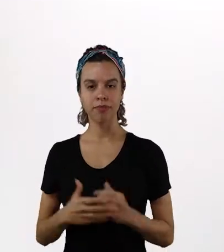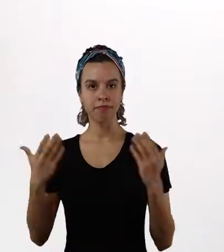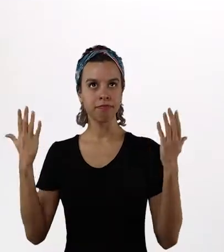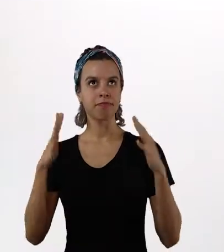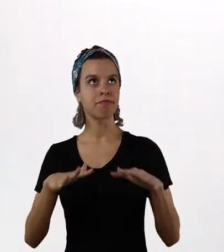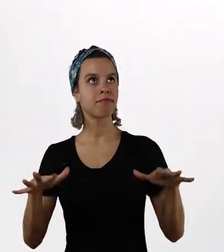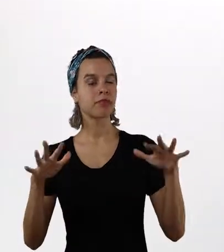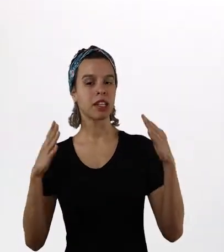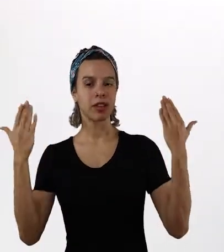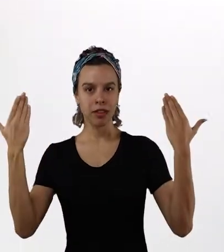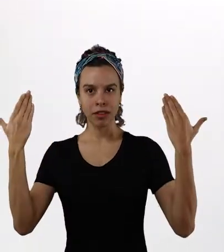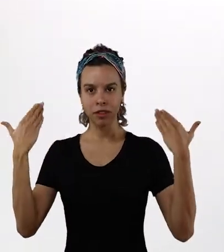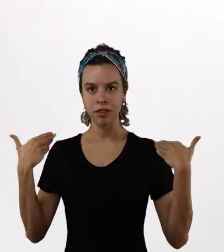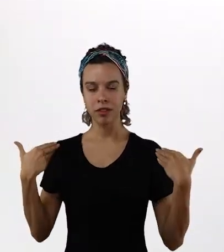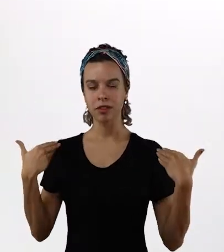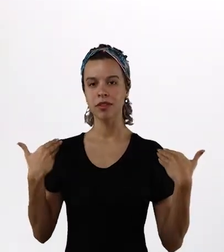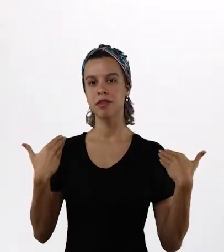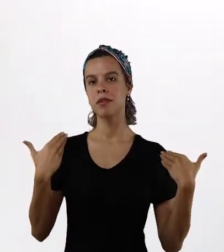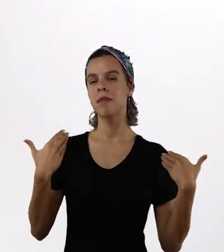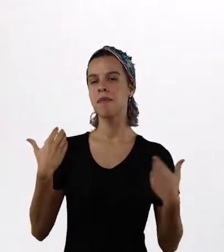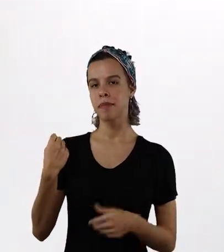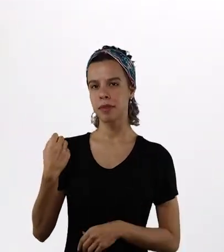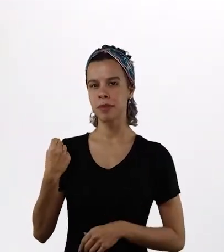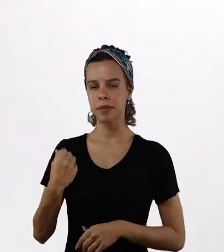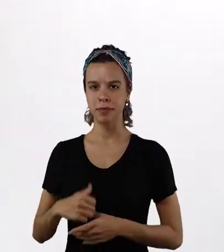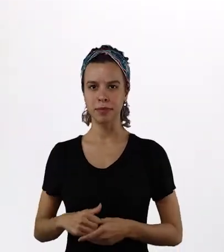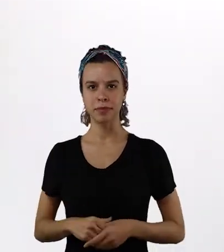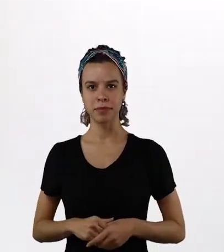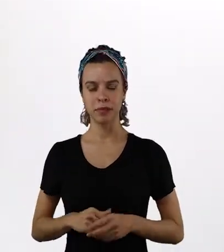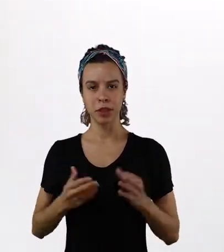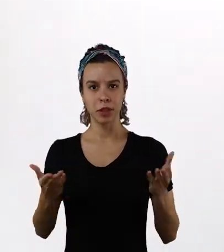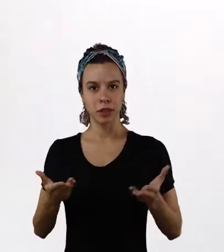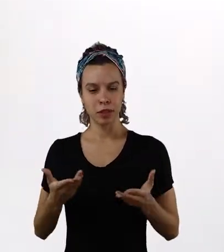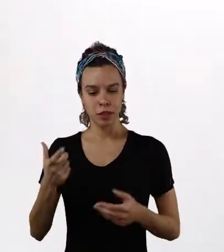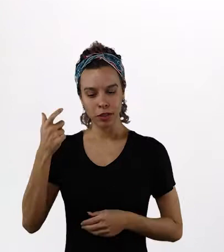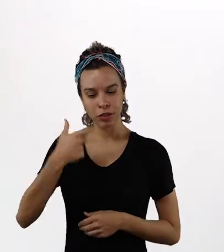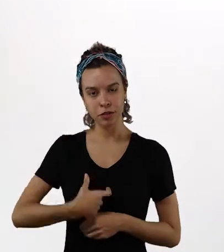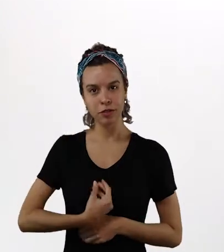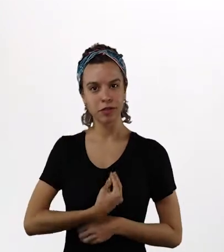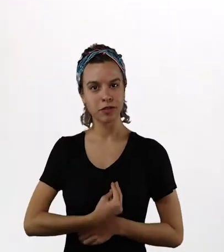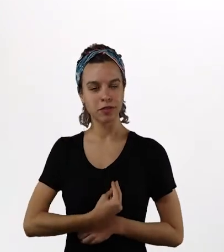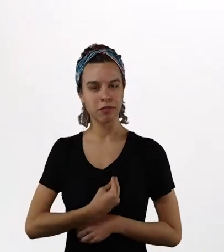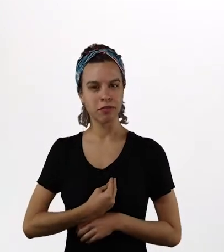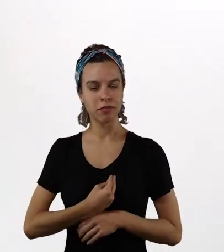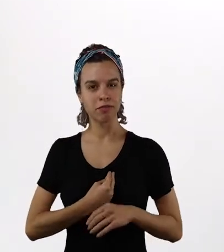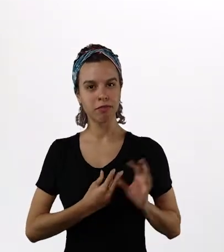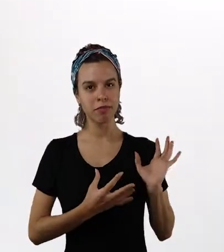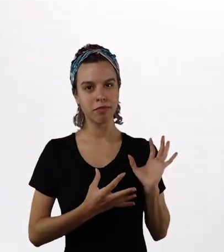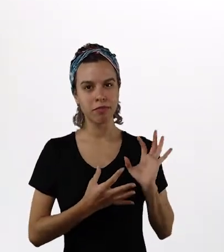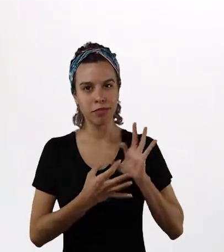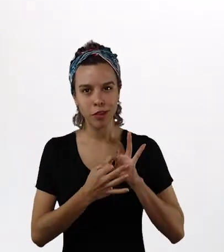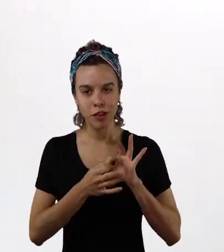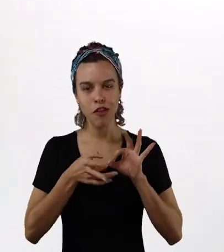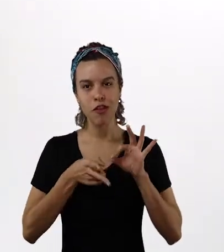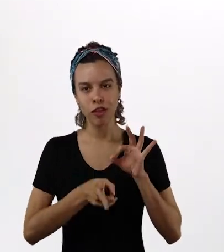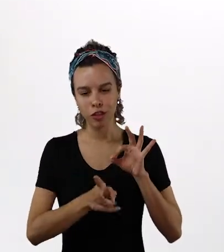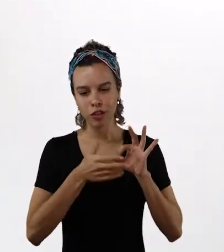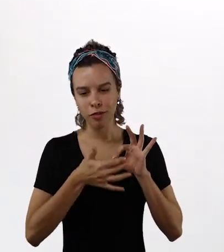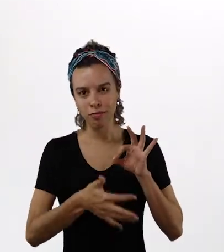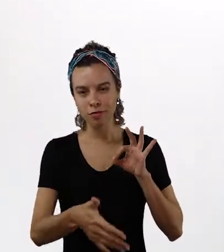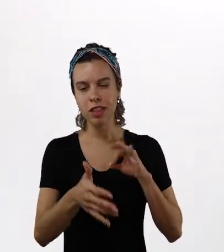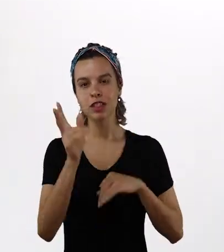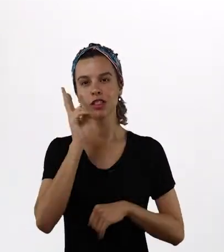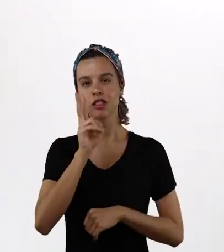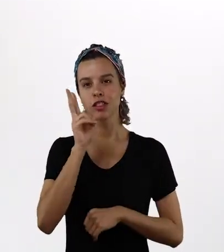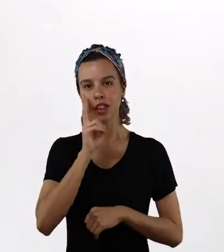minha ambientação, ao fundo, uma parede branca. Hoje estou aqui para darmos continuidade à